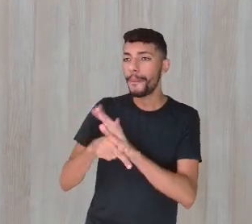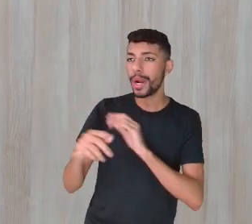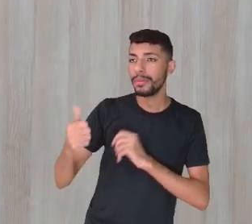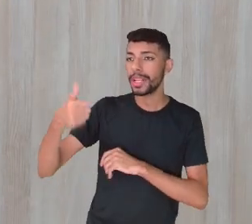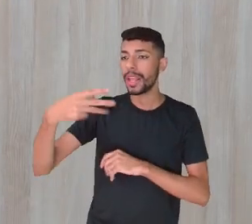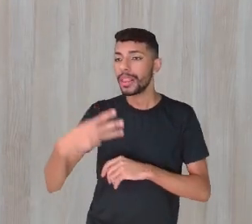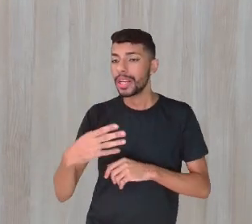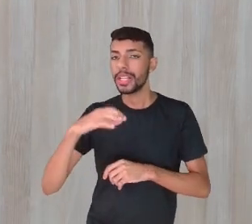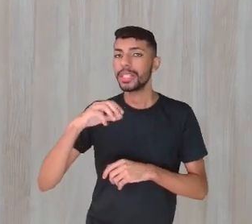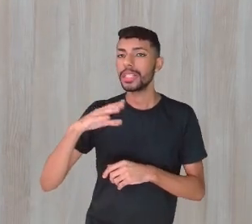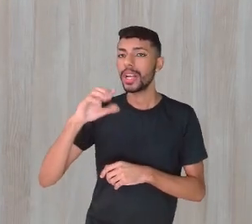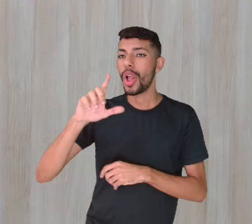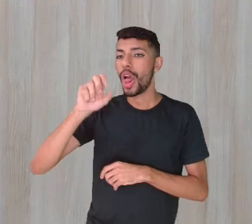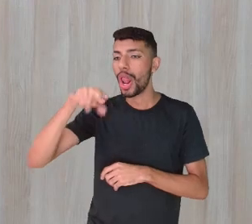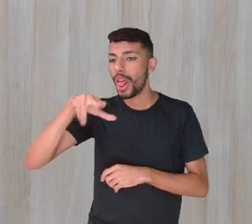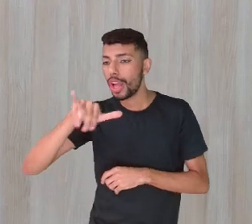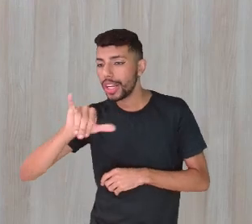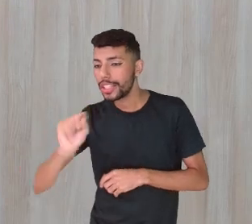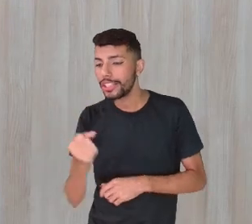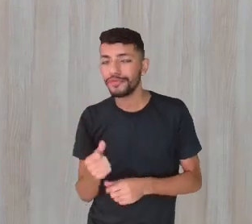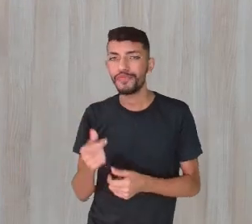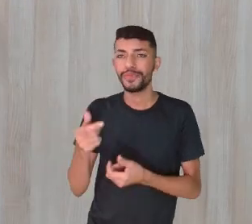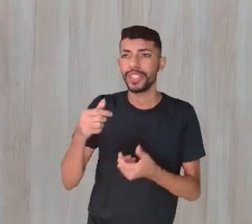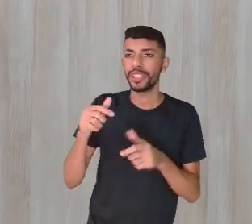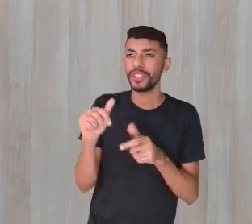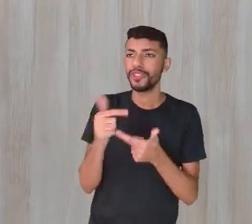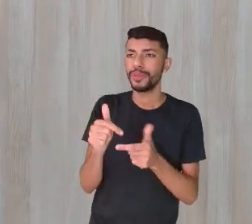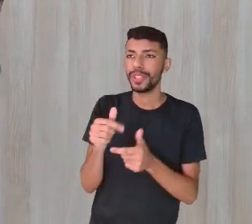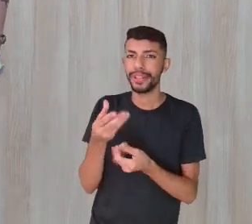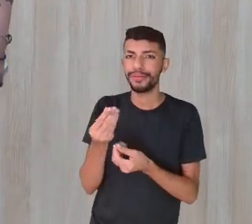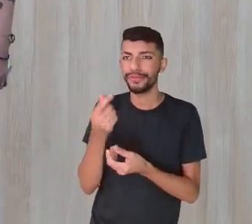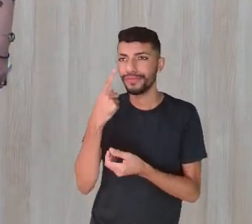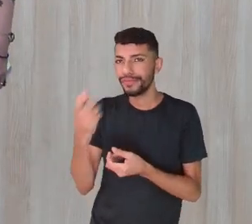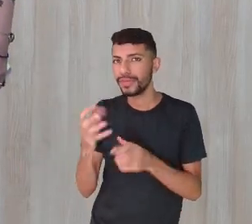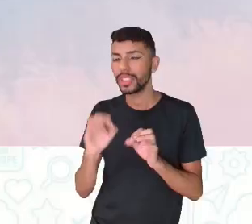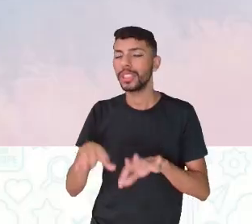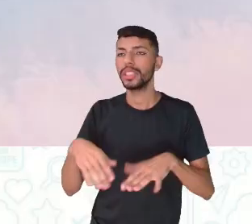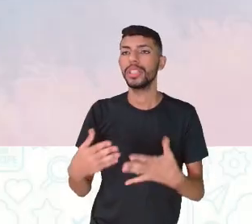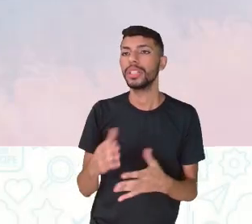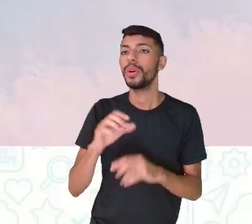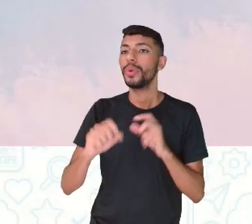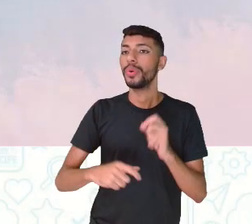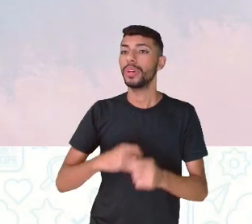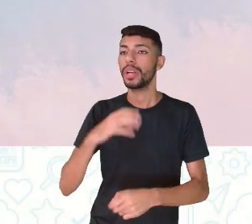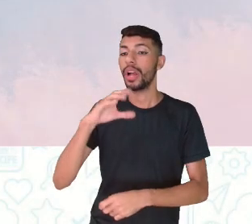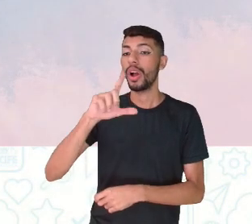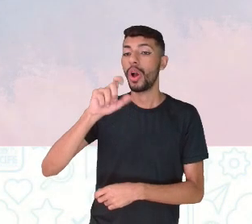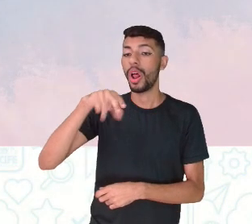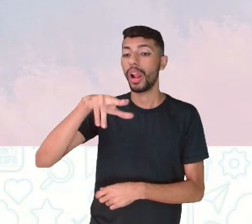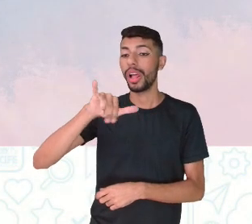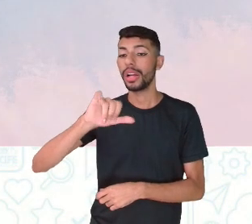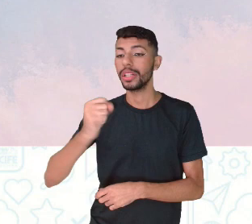colônias não interessava muito naquele momento a Inglaterra. Então aí as colônias passaram a